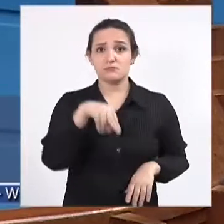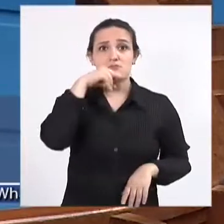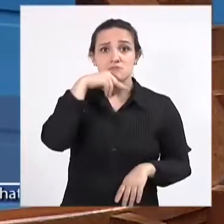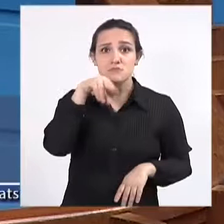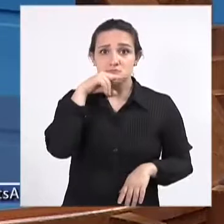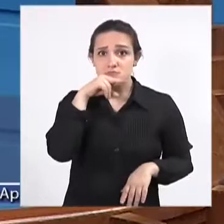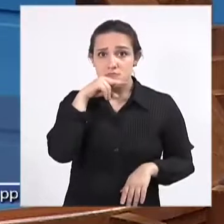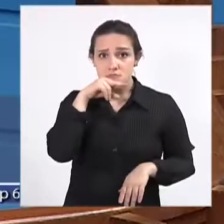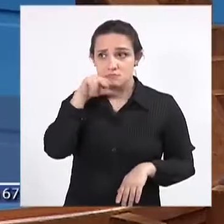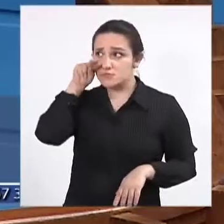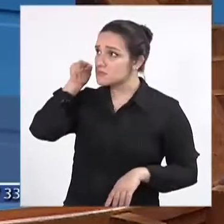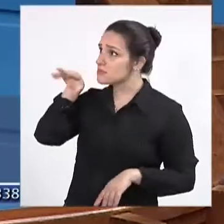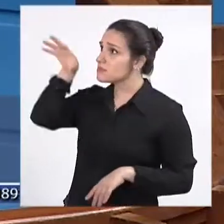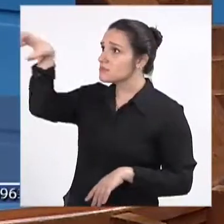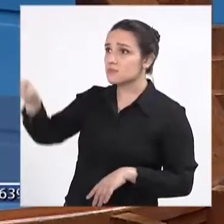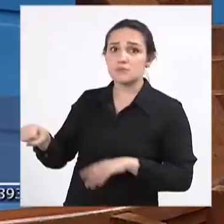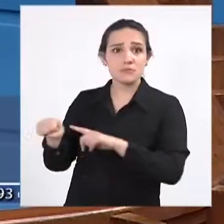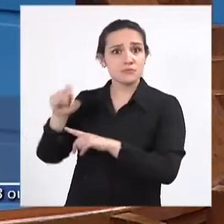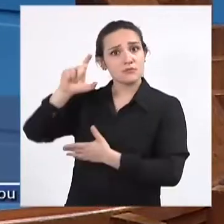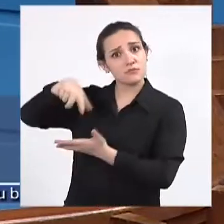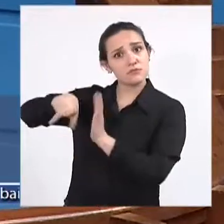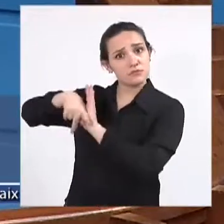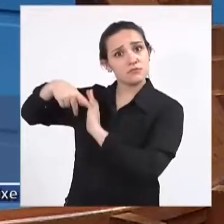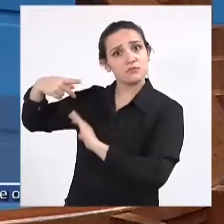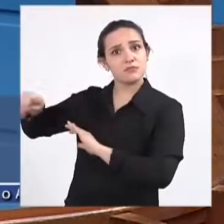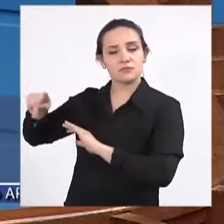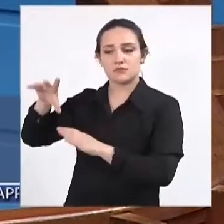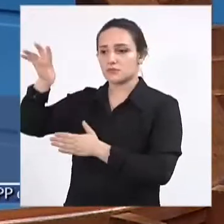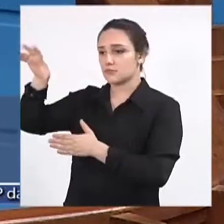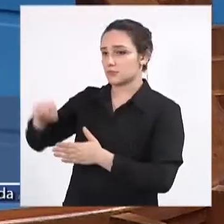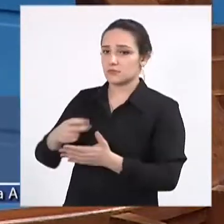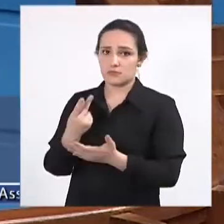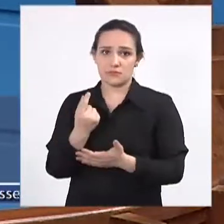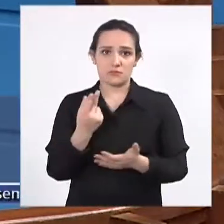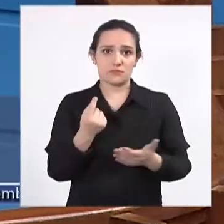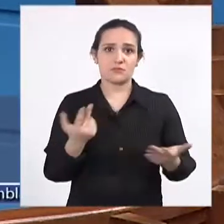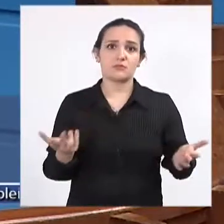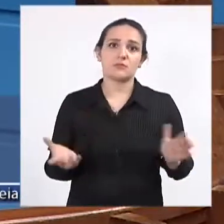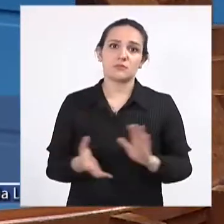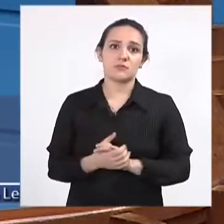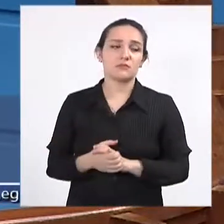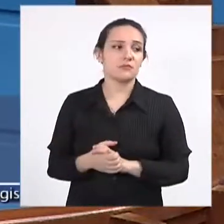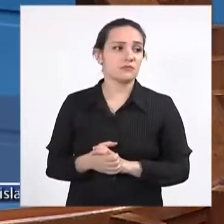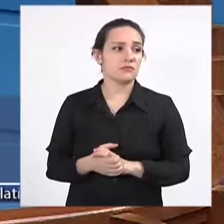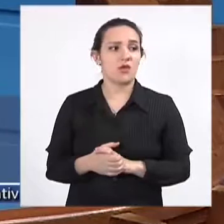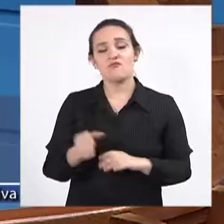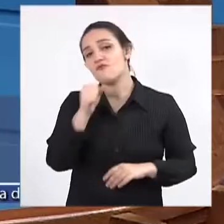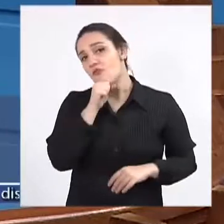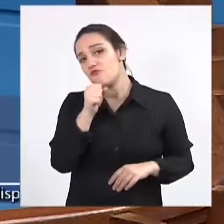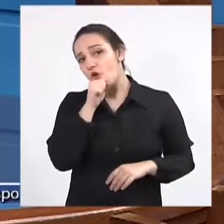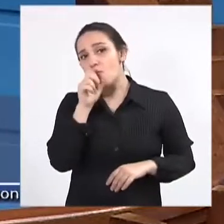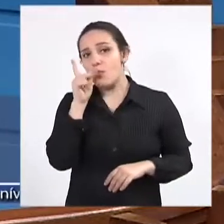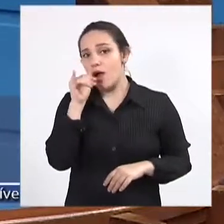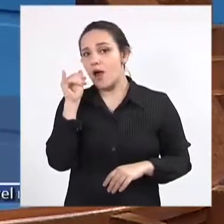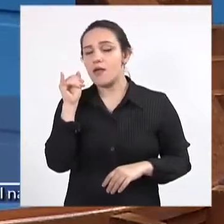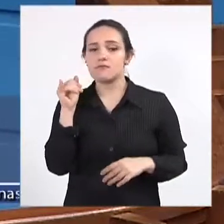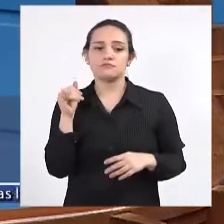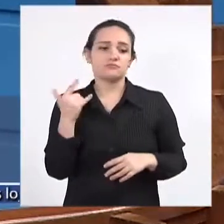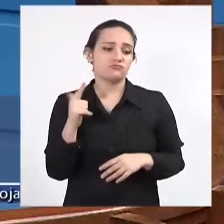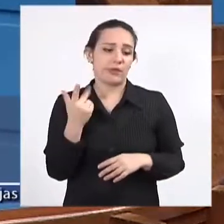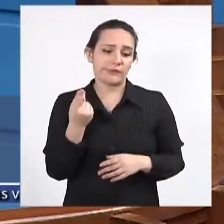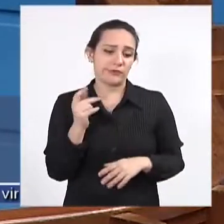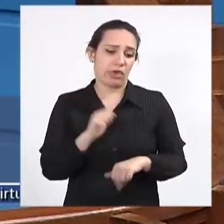que pegam o seu cartão de aposentadoria, retiram todo o dinheiro que ali está, deixando os avós, os pais, em situação